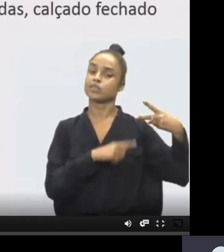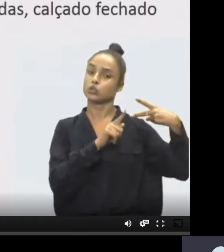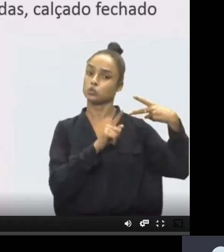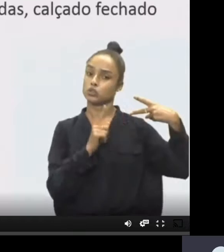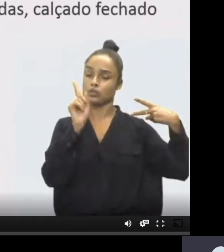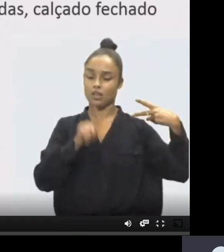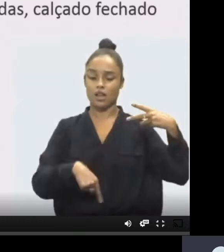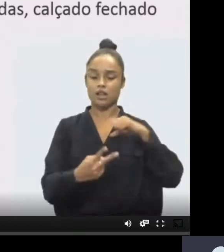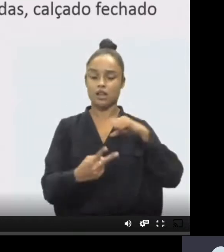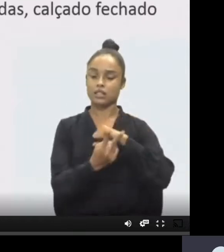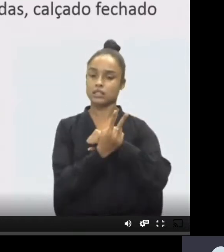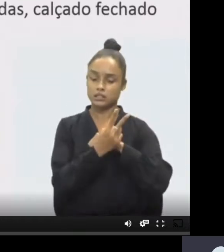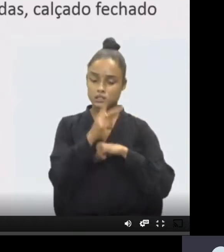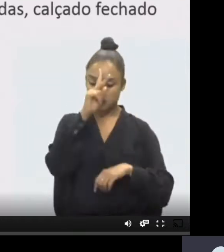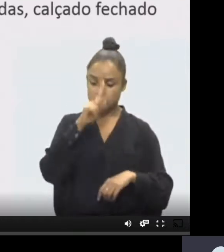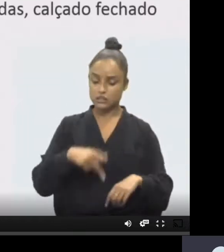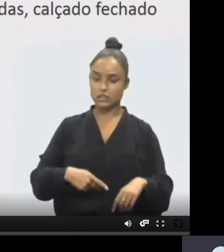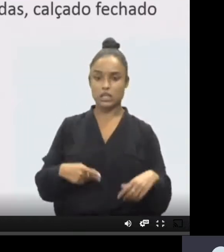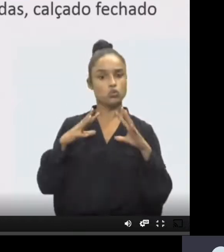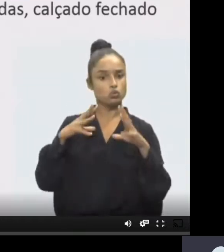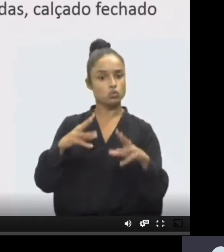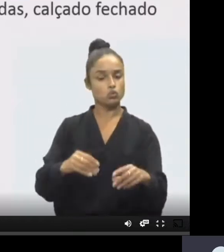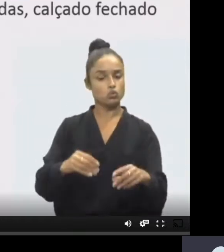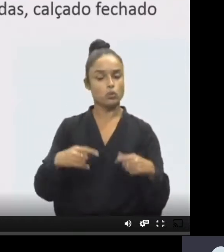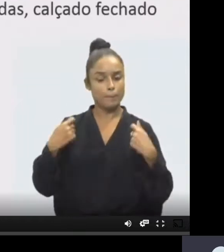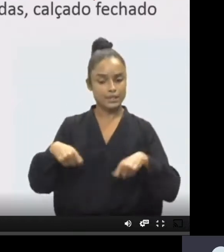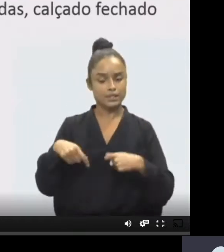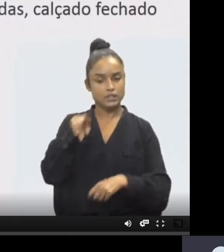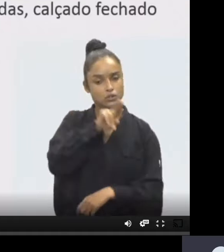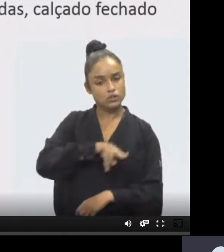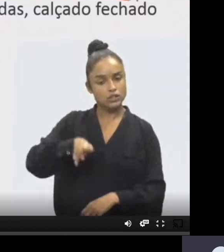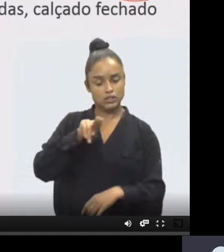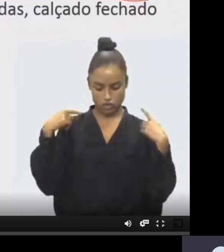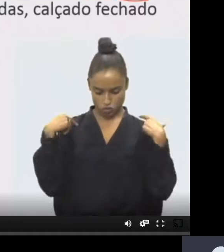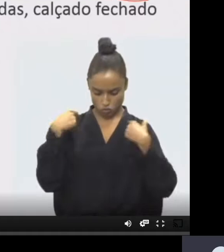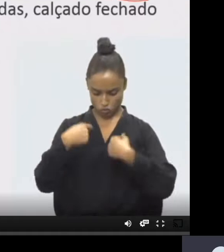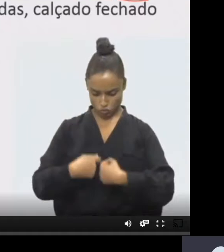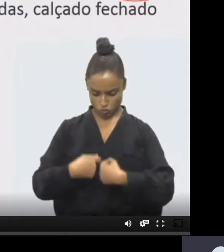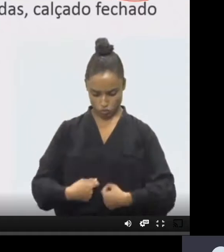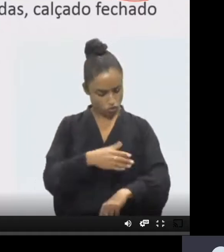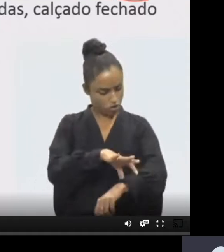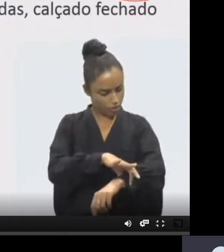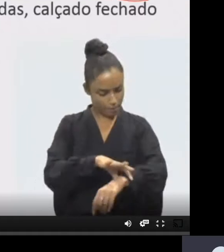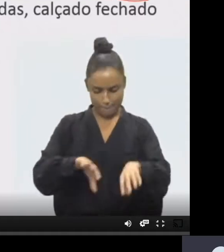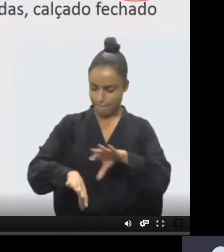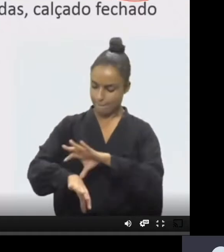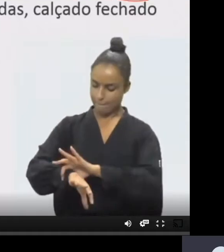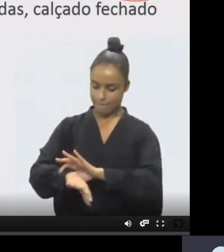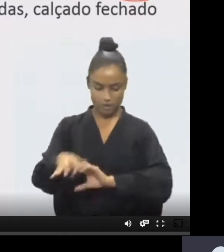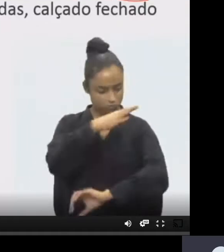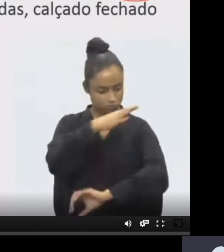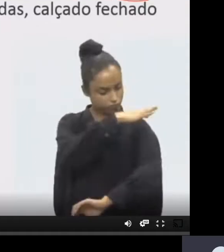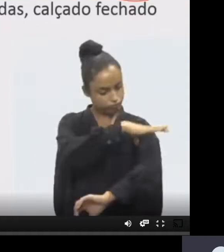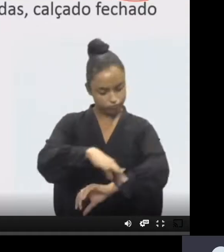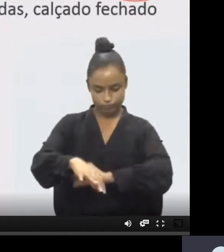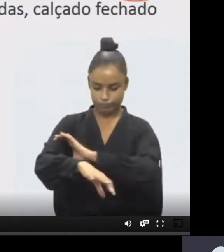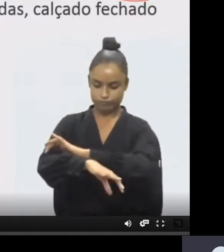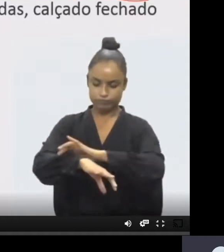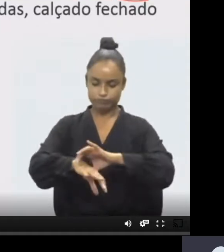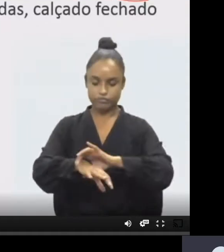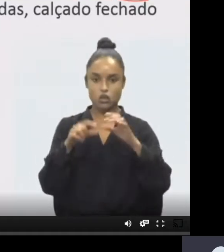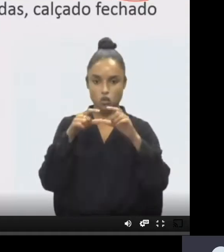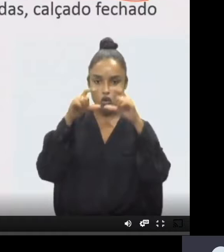Então, todos os alunos devem estar utilizando obrigatoriamente os jalecos de mangas longas, os óculos